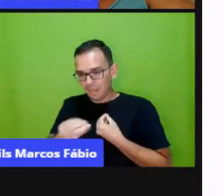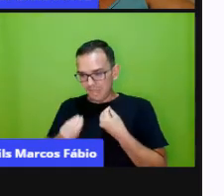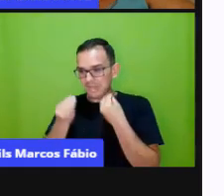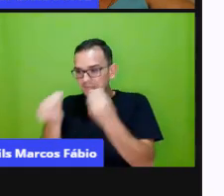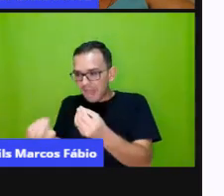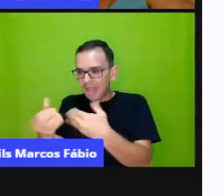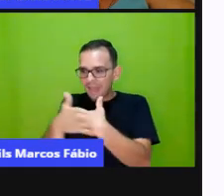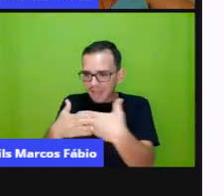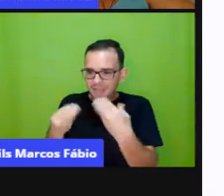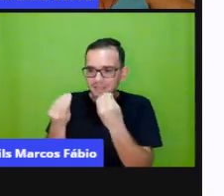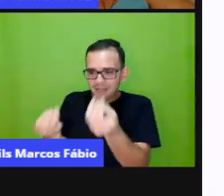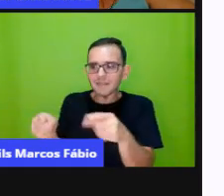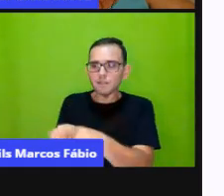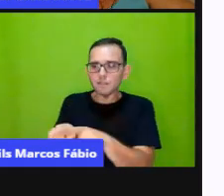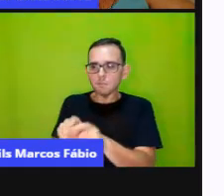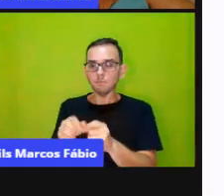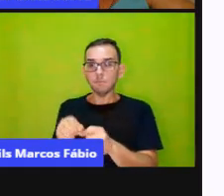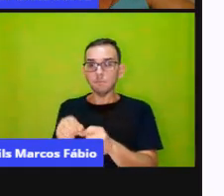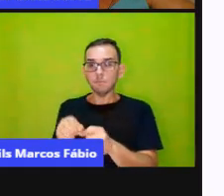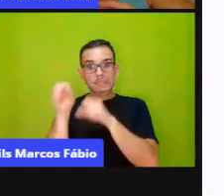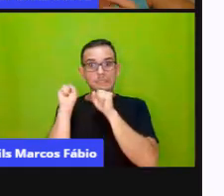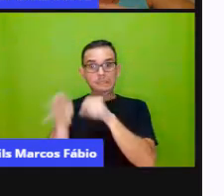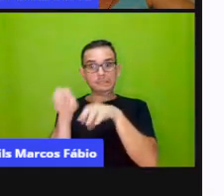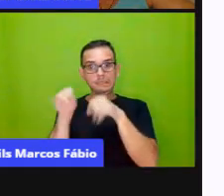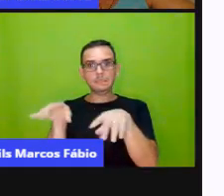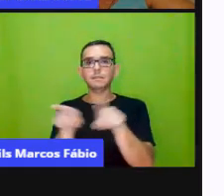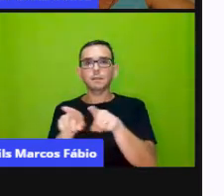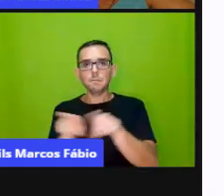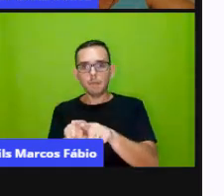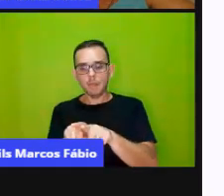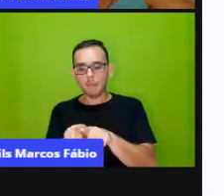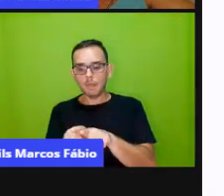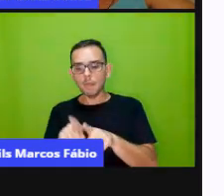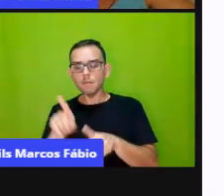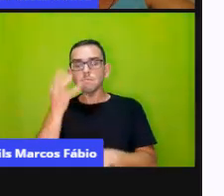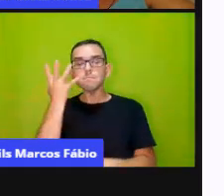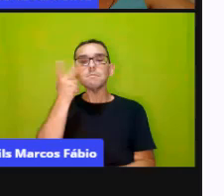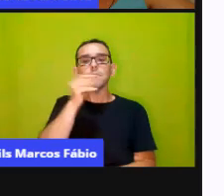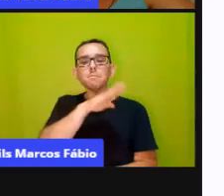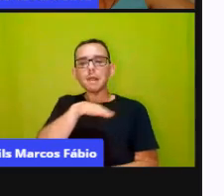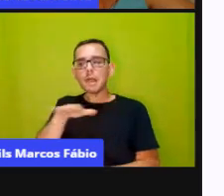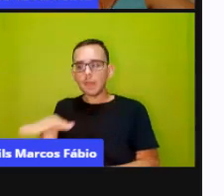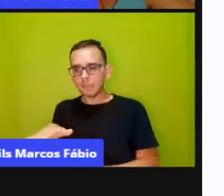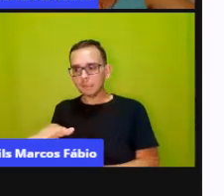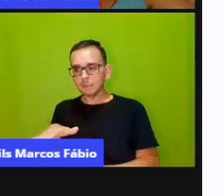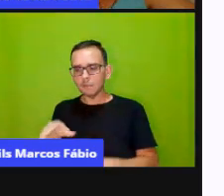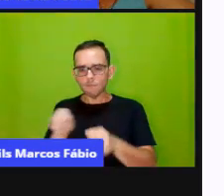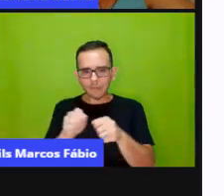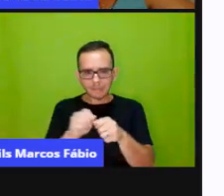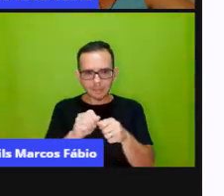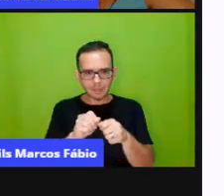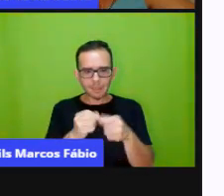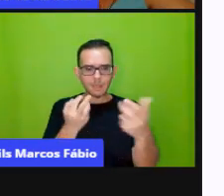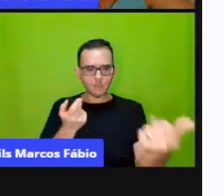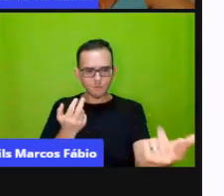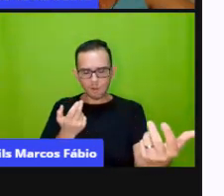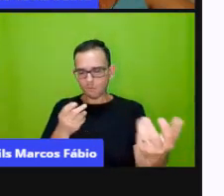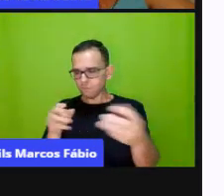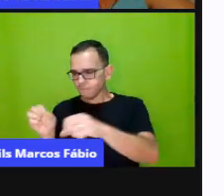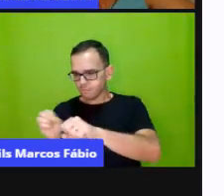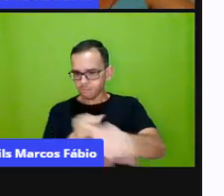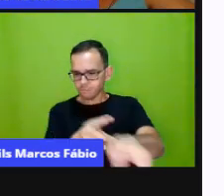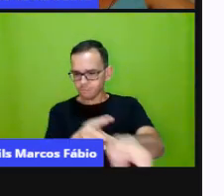carinho. Você vai estar ensinando também, quando você ensina uma criança a fazer esses comandos, você ensina ela que